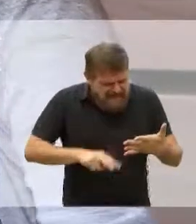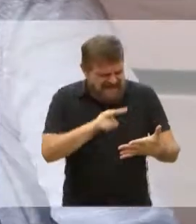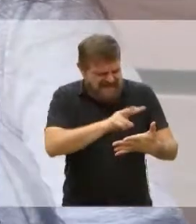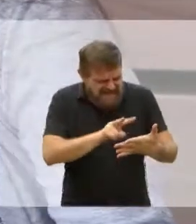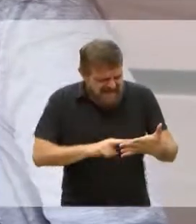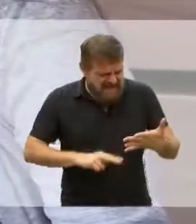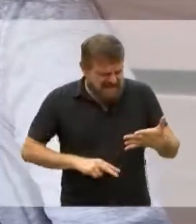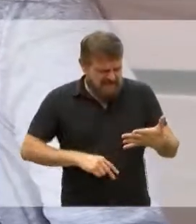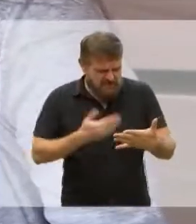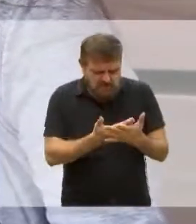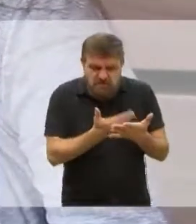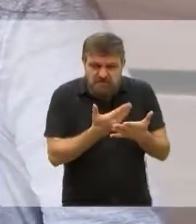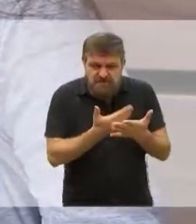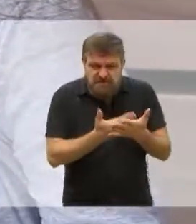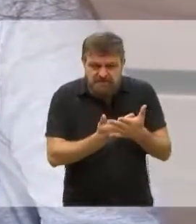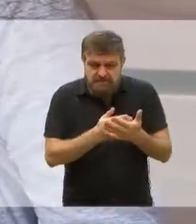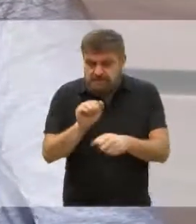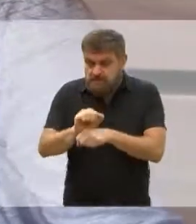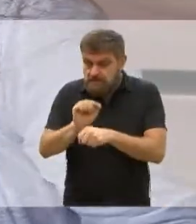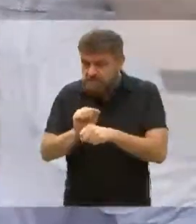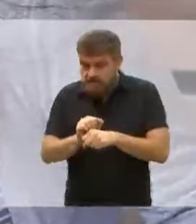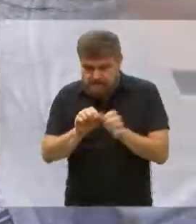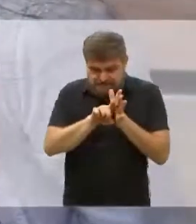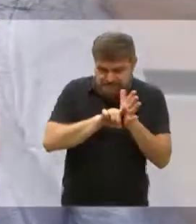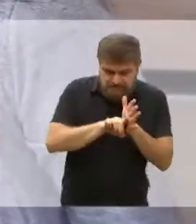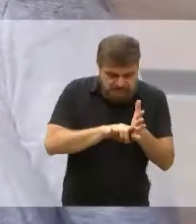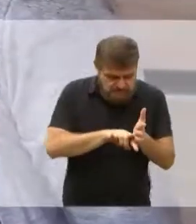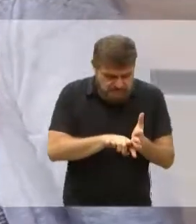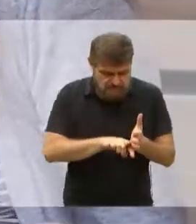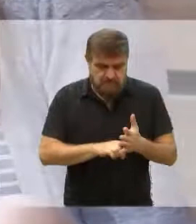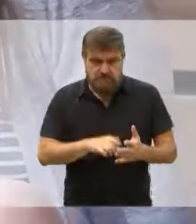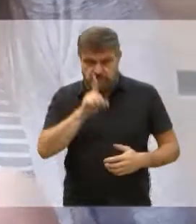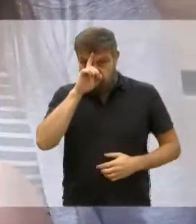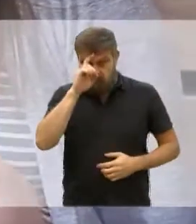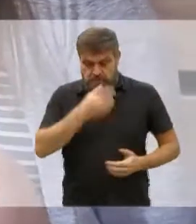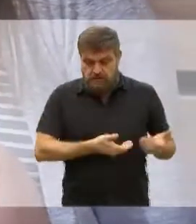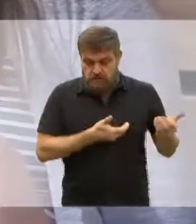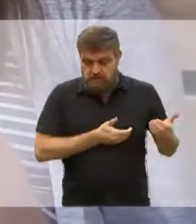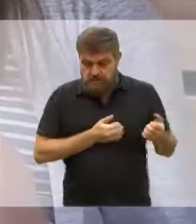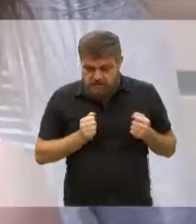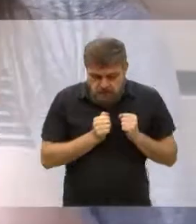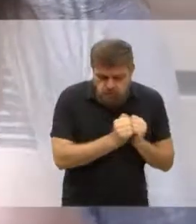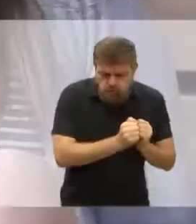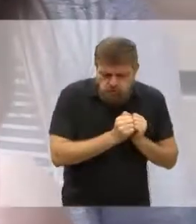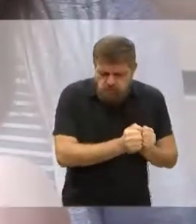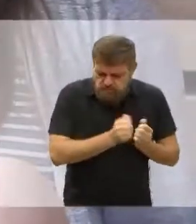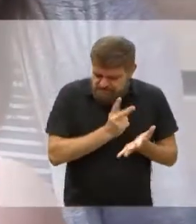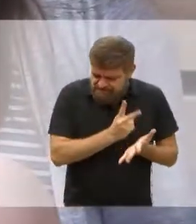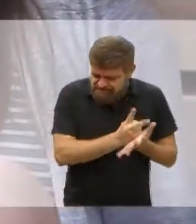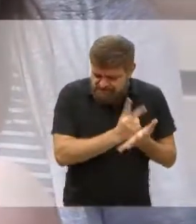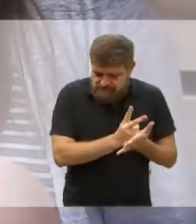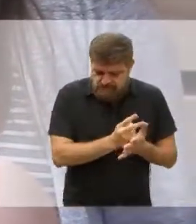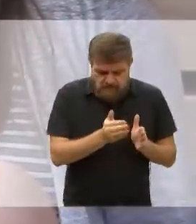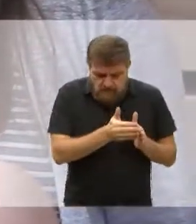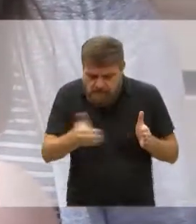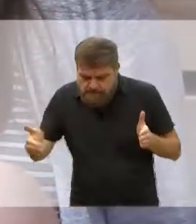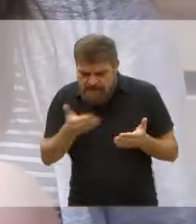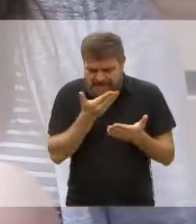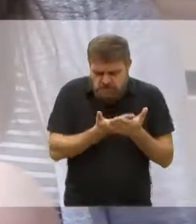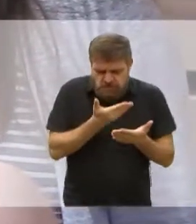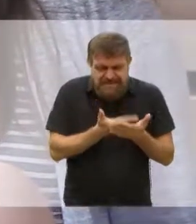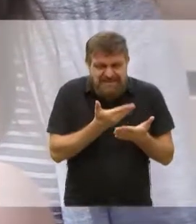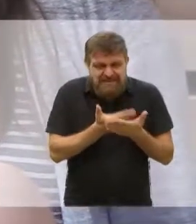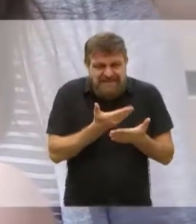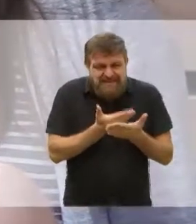muito, eu saí da maternidade, enquanto ela não teve alta, eu não quis ter alta também, eu falei, ninguém vai me tirar de perto dela. Então foi um tempo que eu